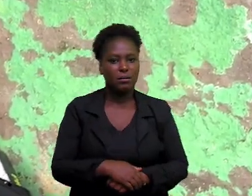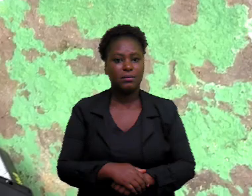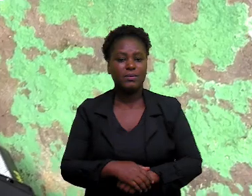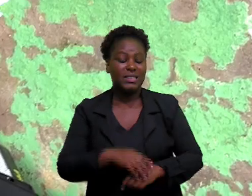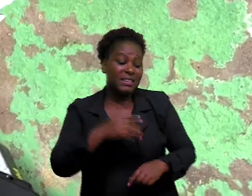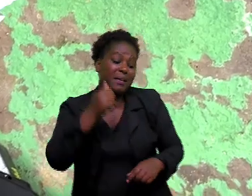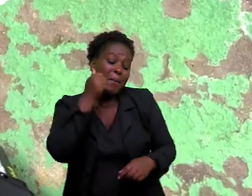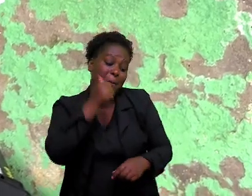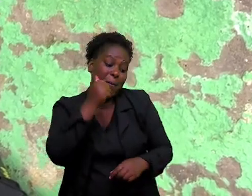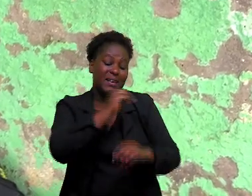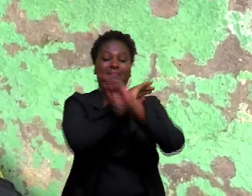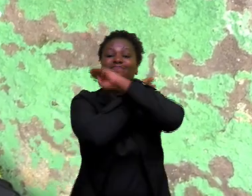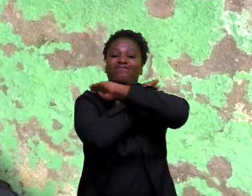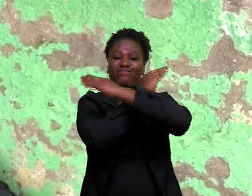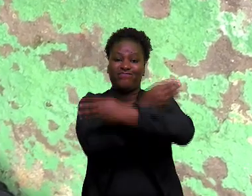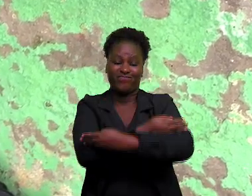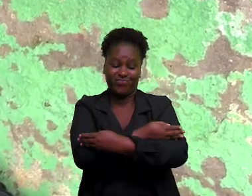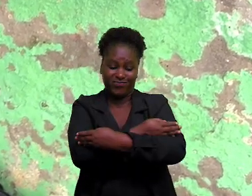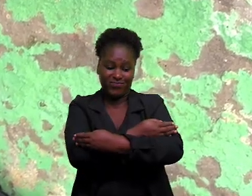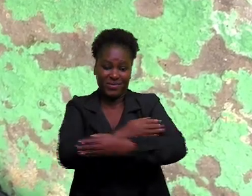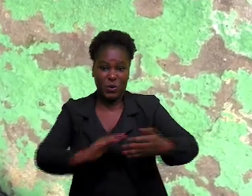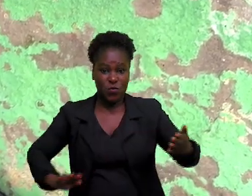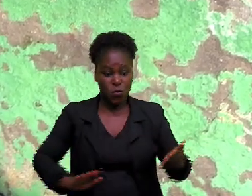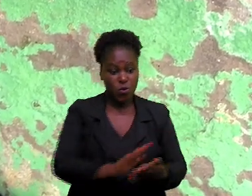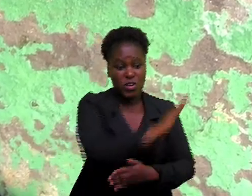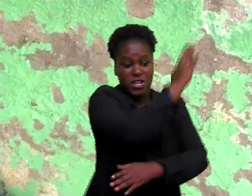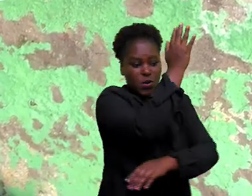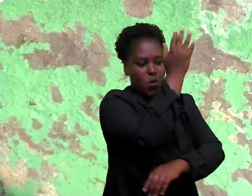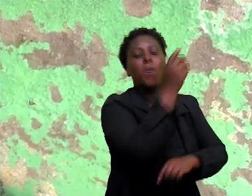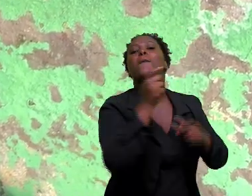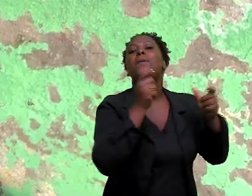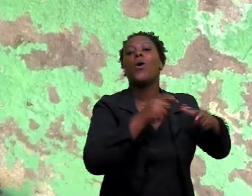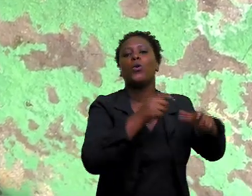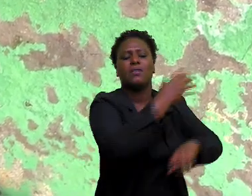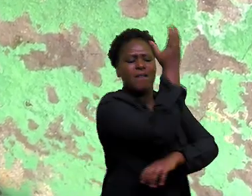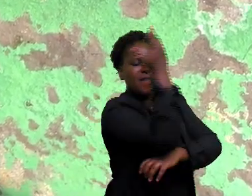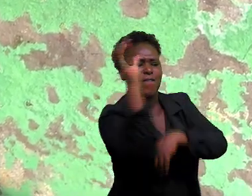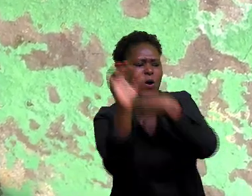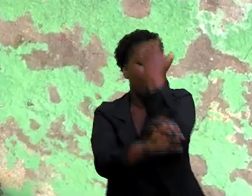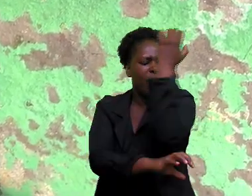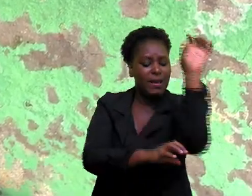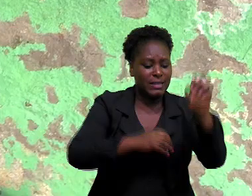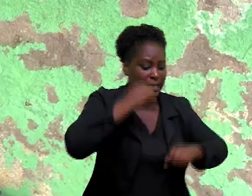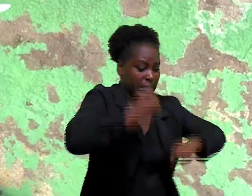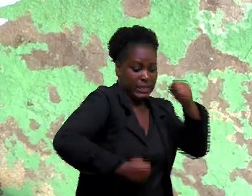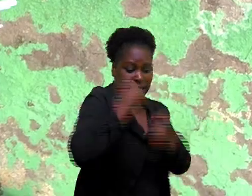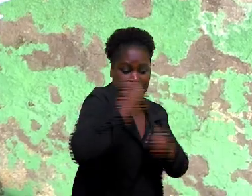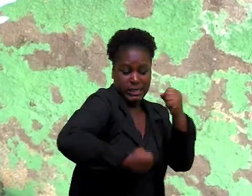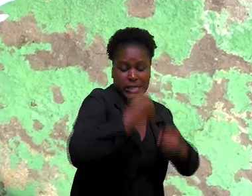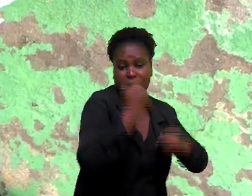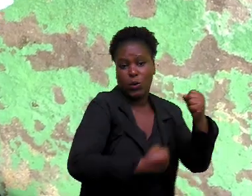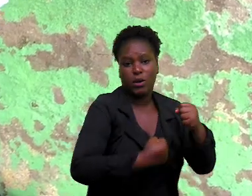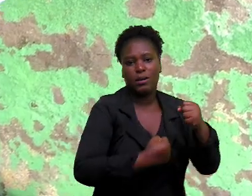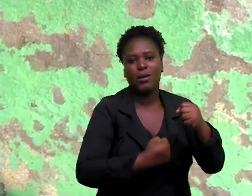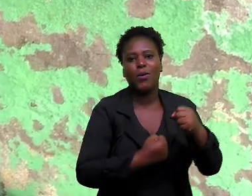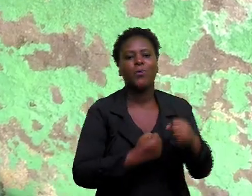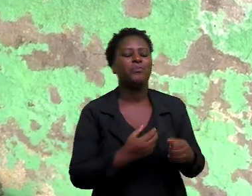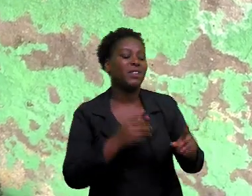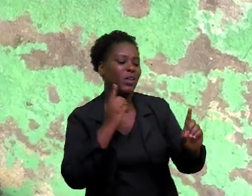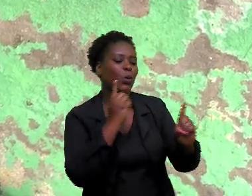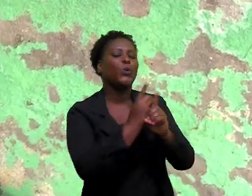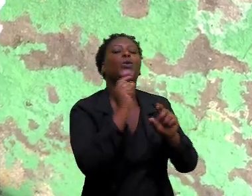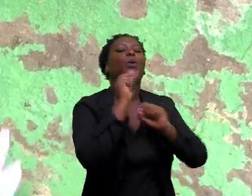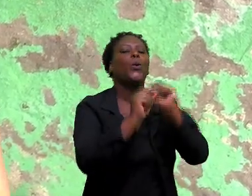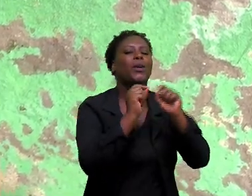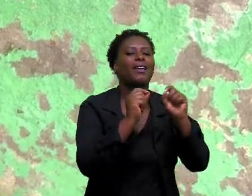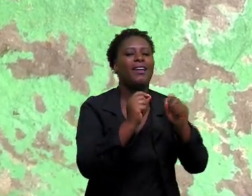com 7 amiguinhos anões. A princesa então é envenenada pela rainha